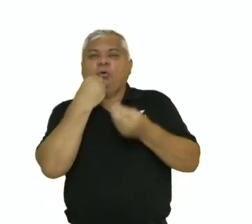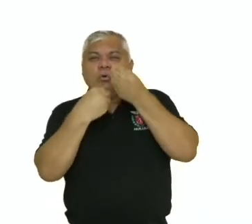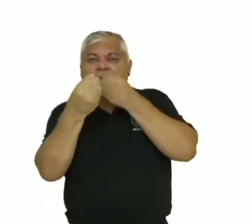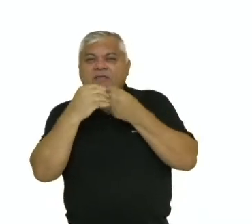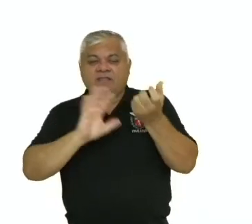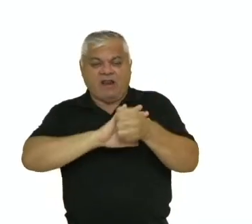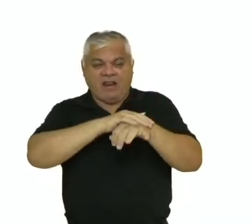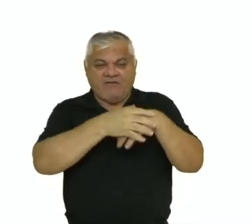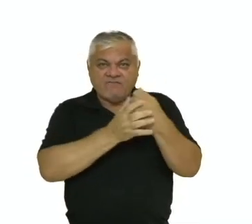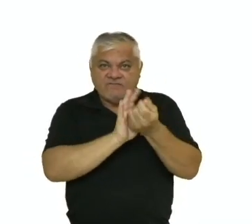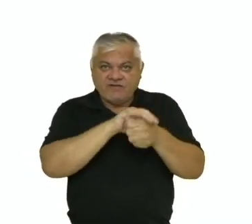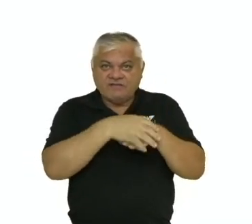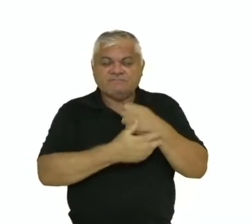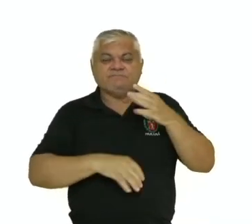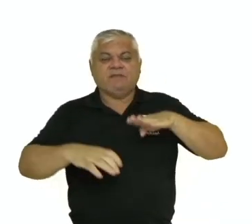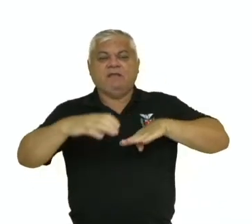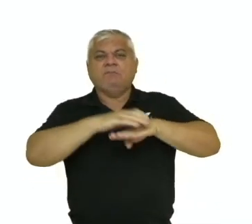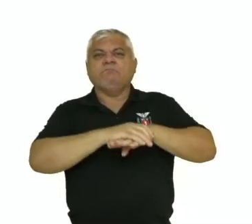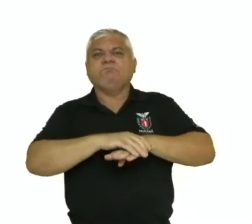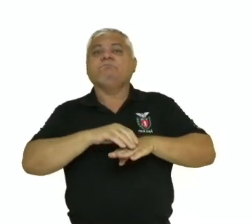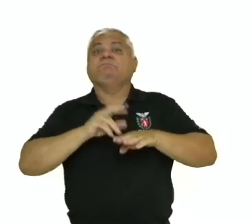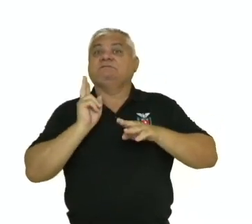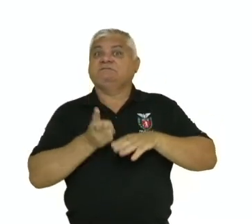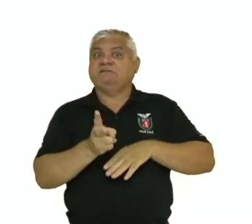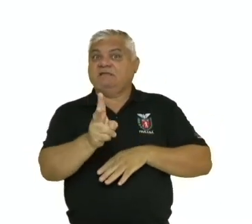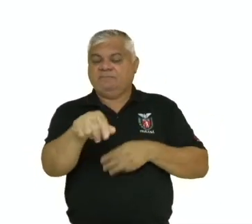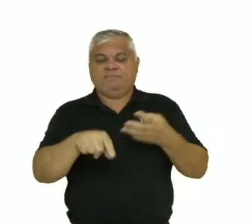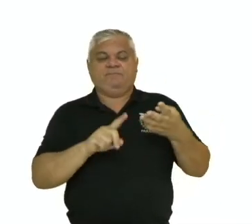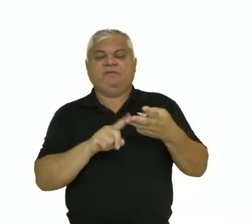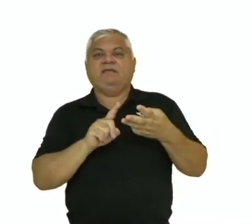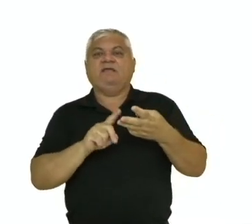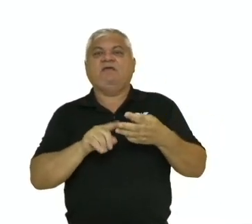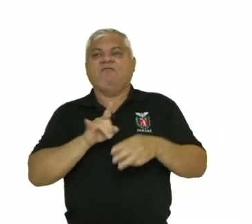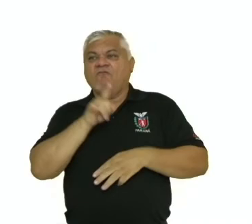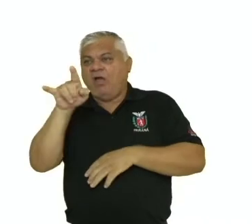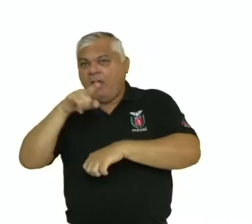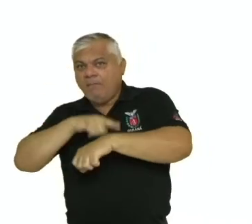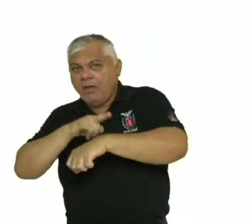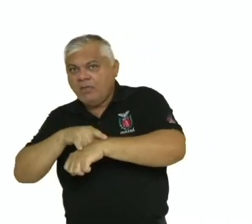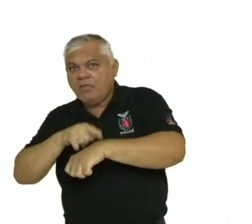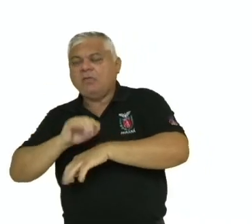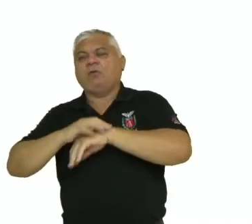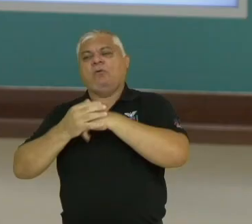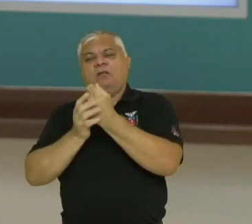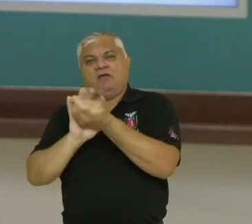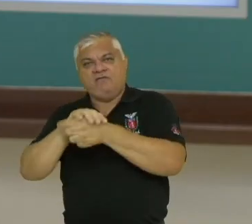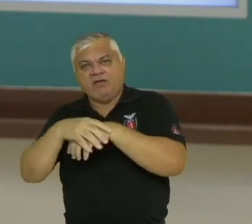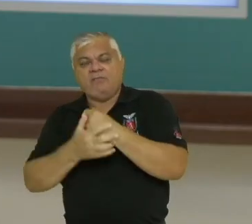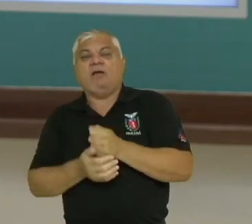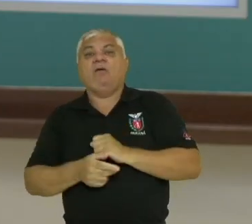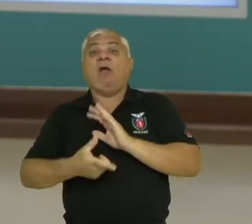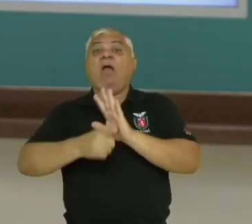andar descalço em enchentes, lavar as mãos após o uso do banheiro e antes de preparar